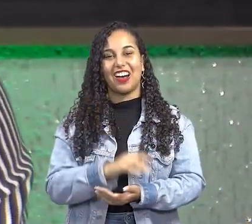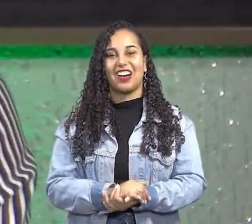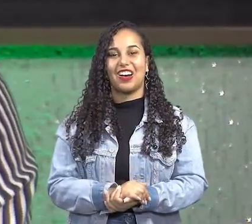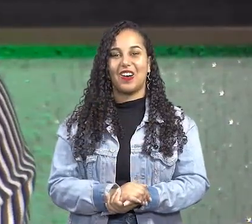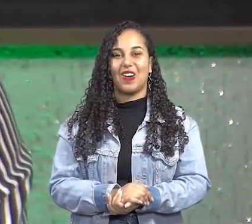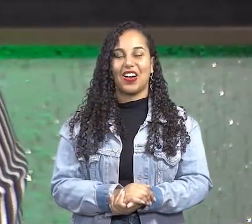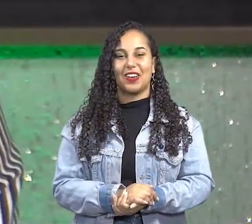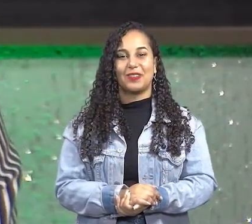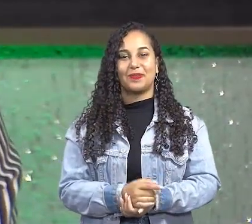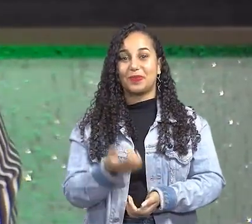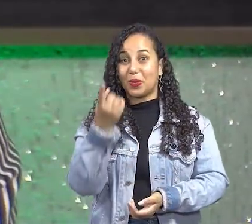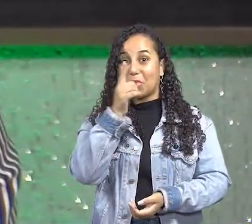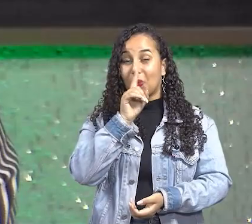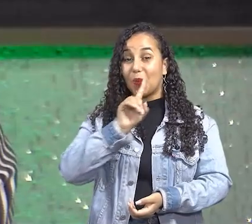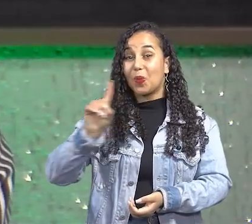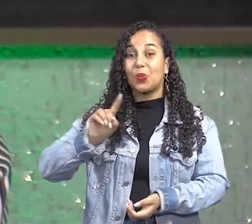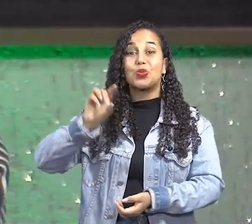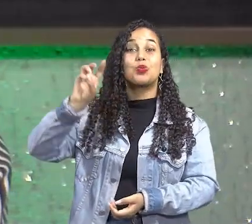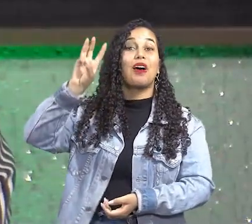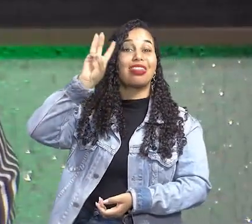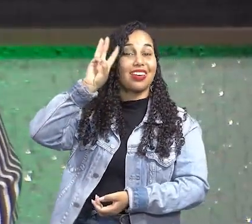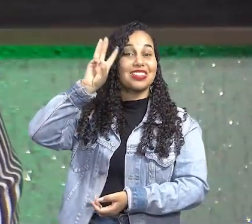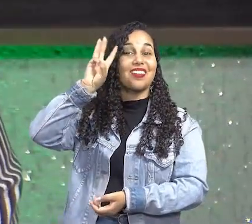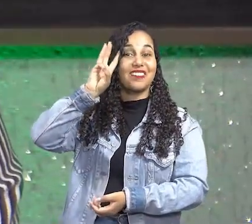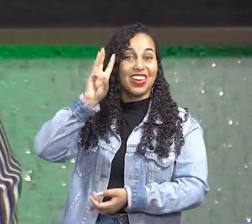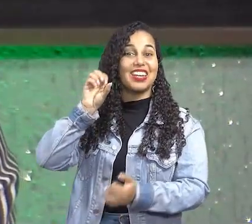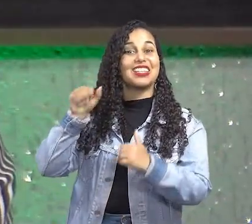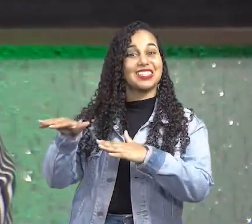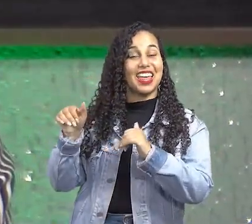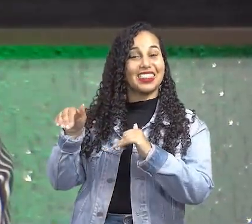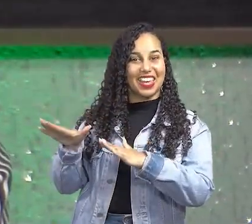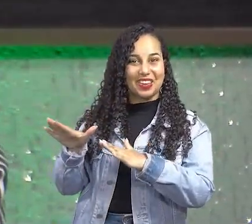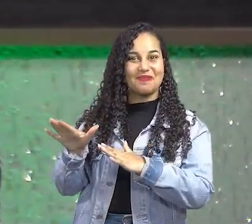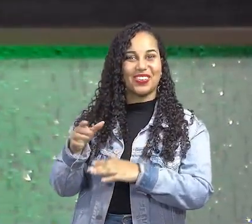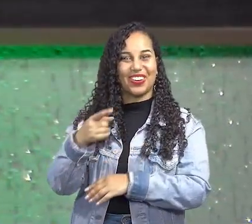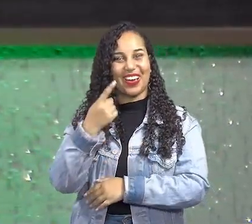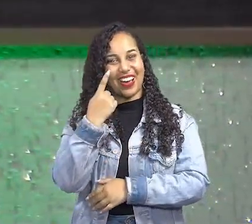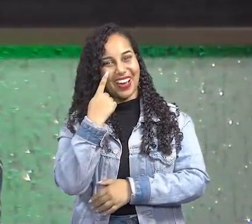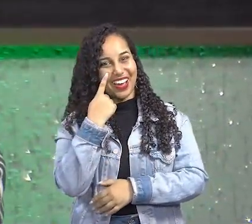pode... Não, é na última segunda-feira de setembro. De